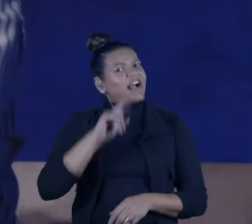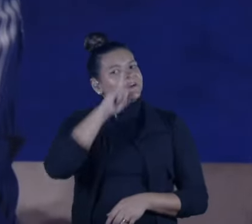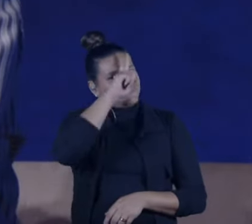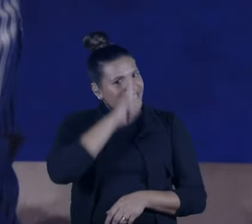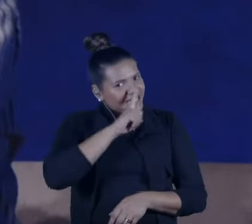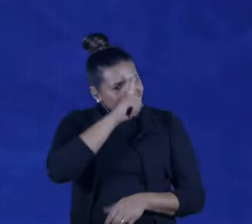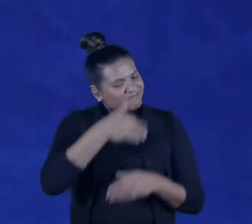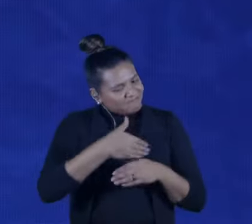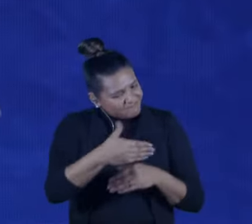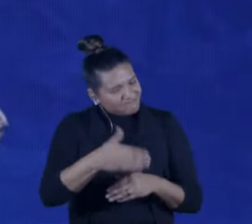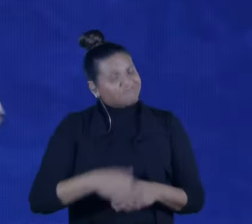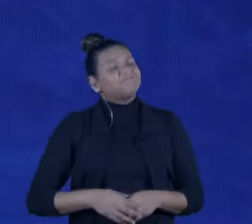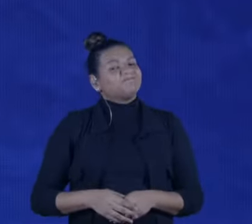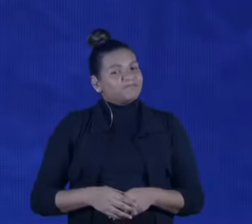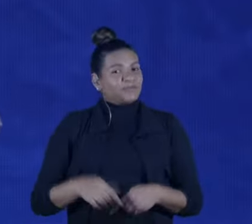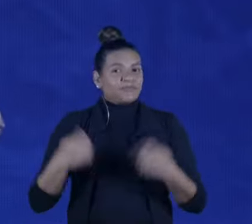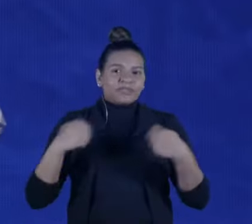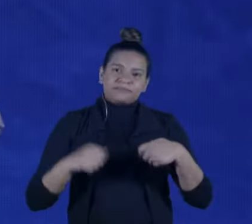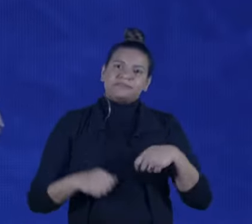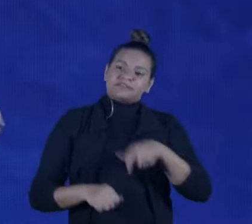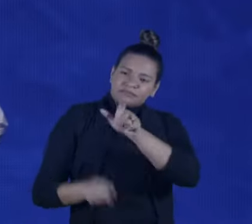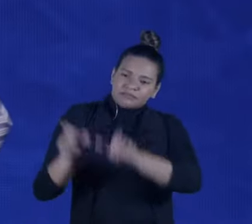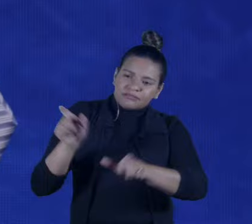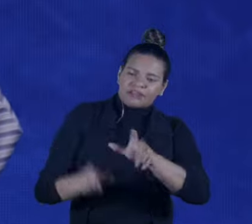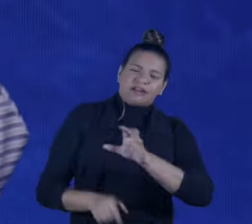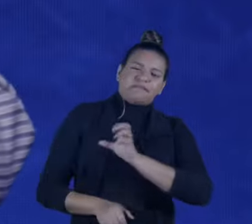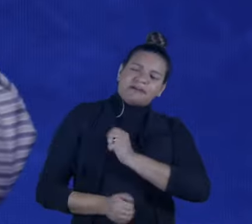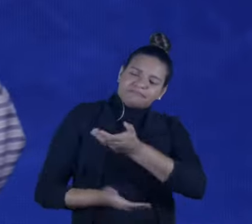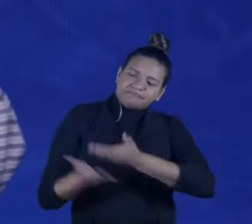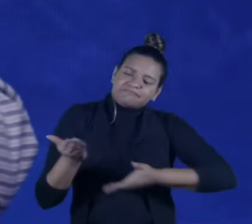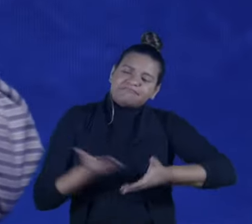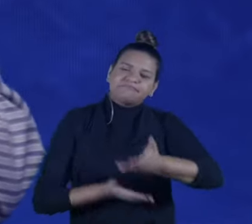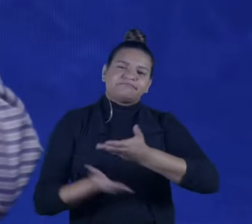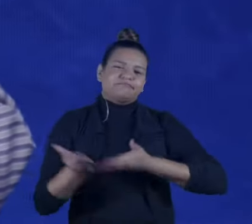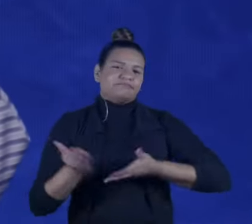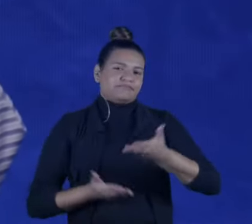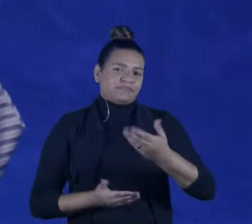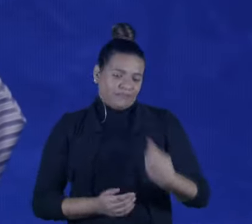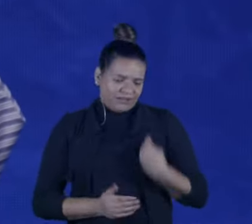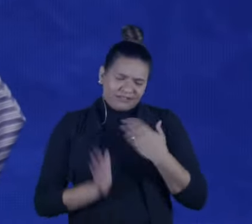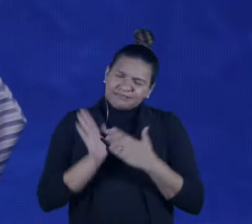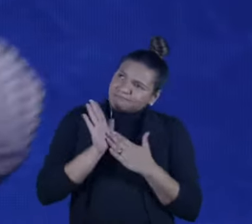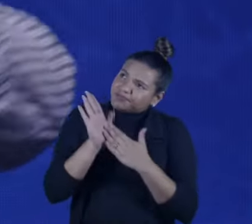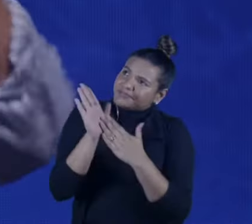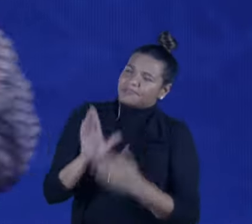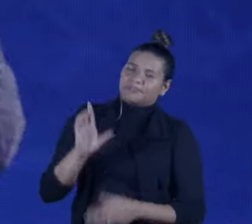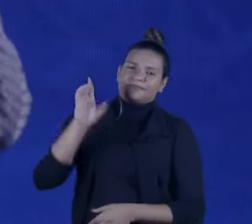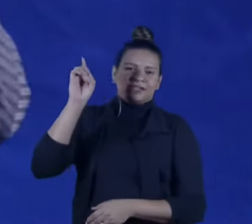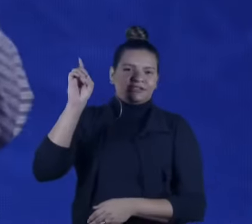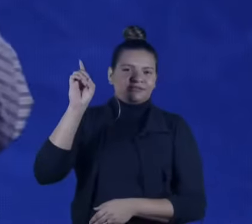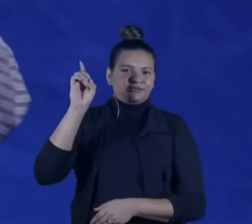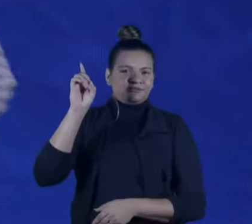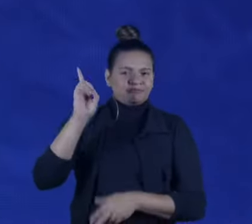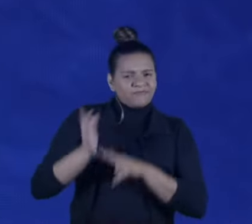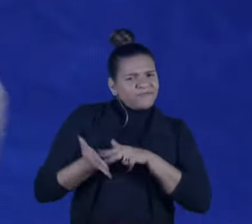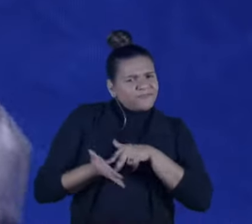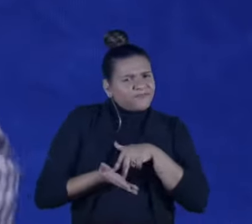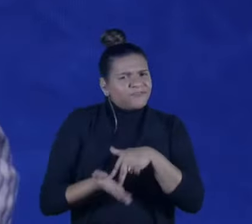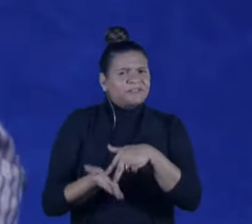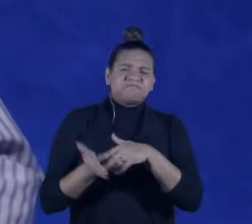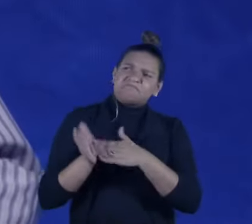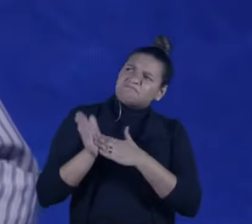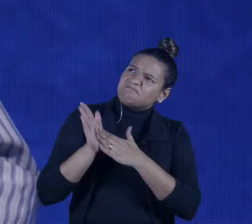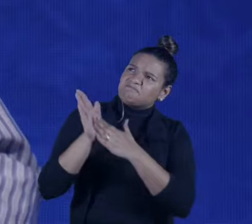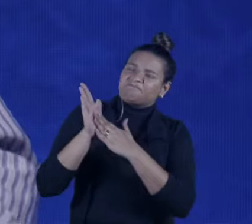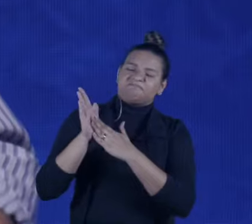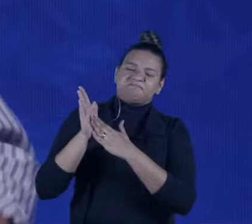Ame ao próximo, viva para Deus, e esteja firme no corpo de